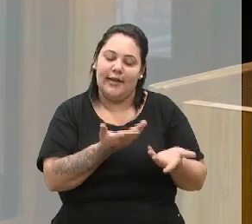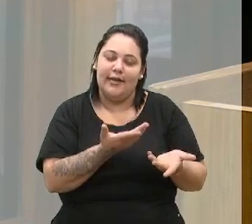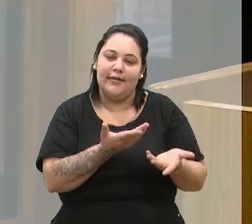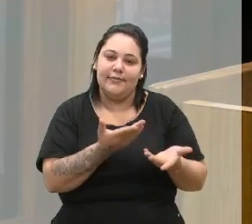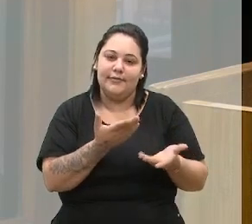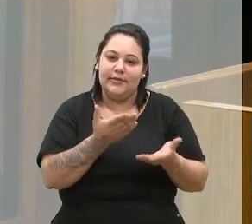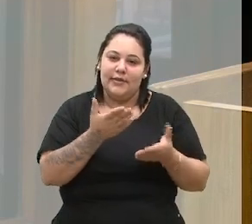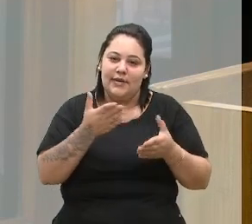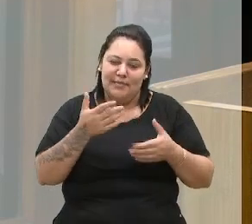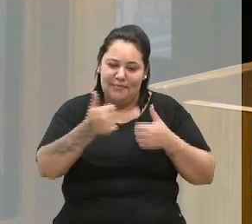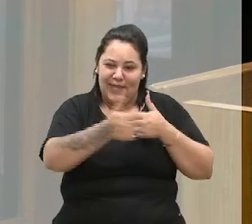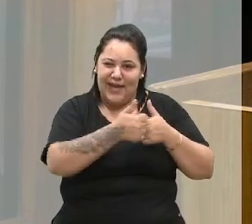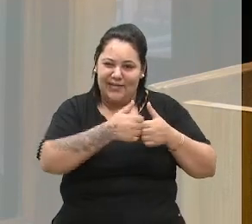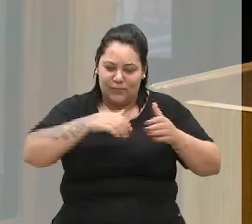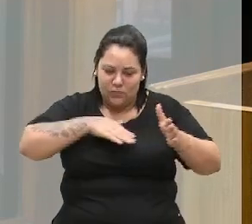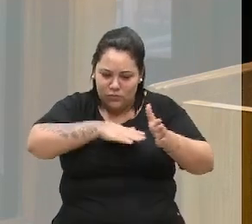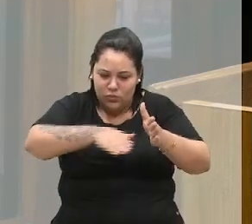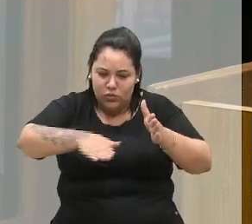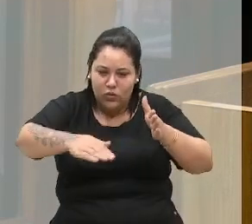no bairro